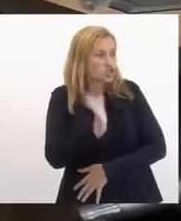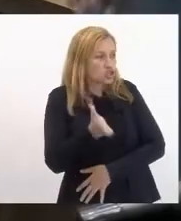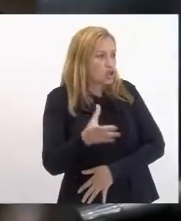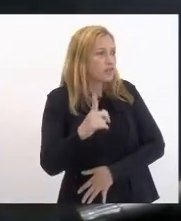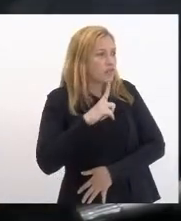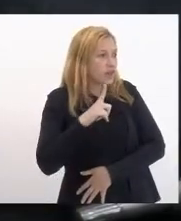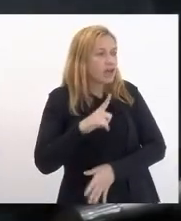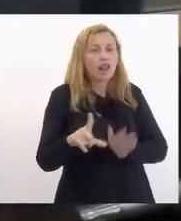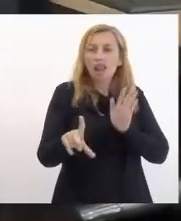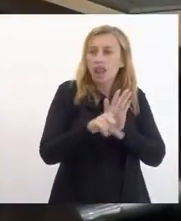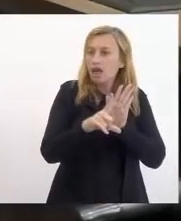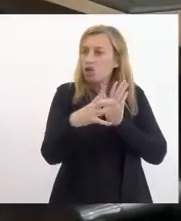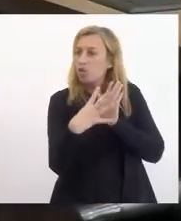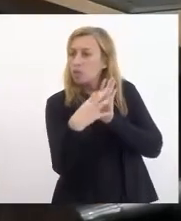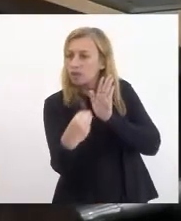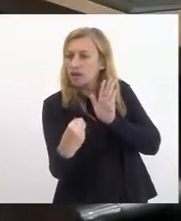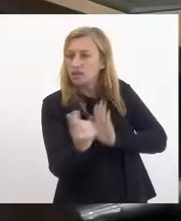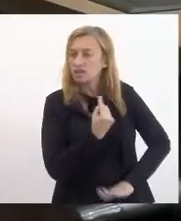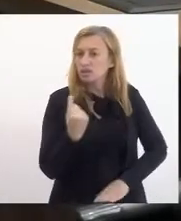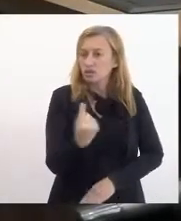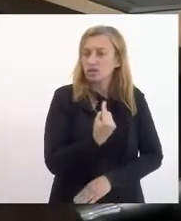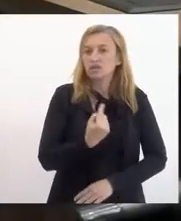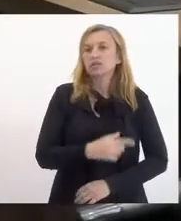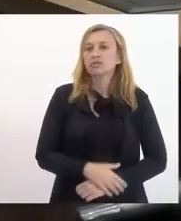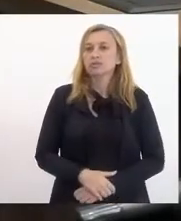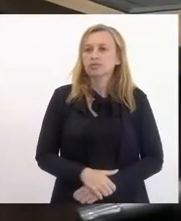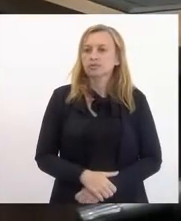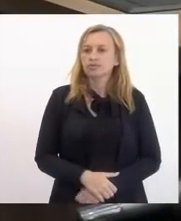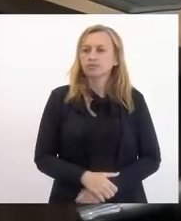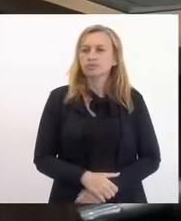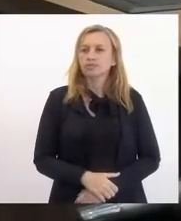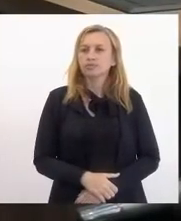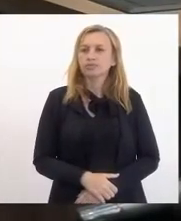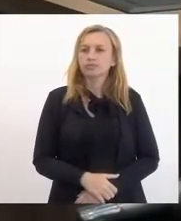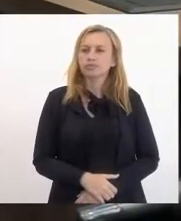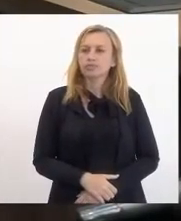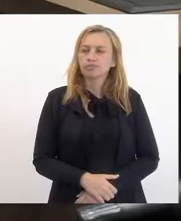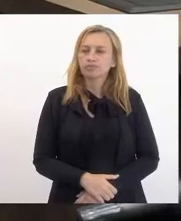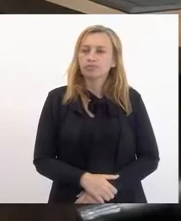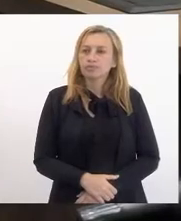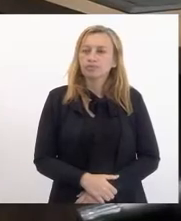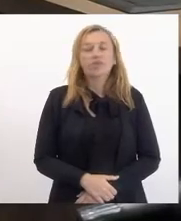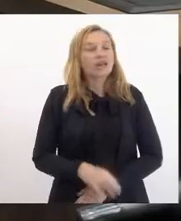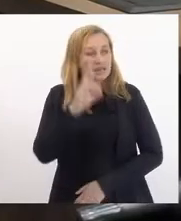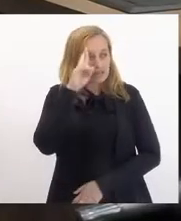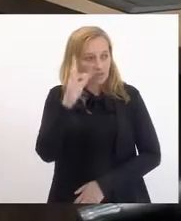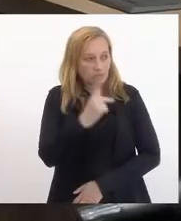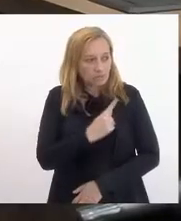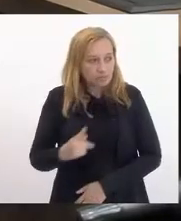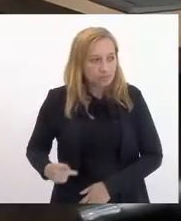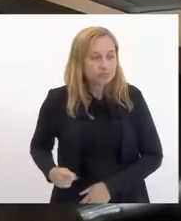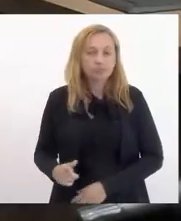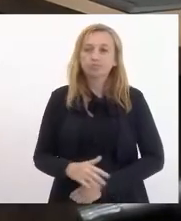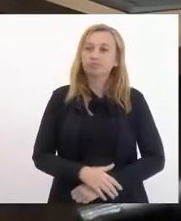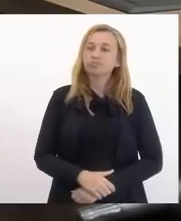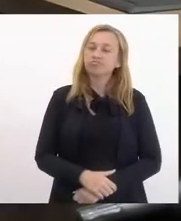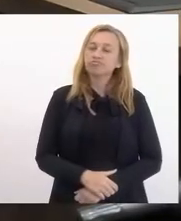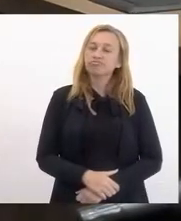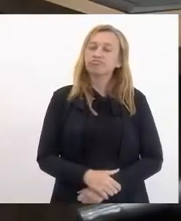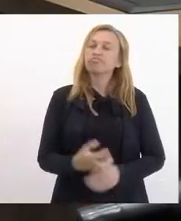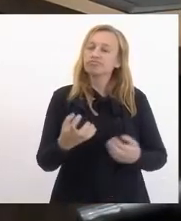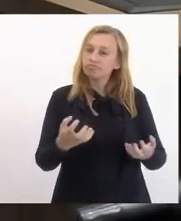leis copiadas da nossa. Dito isso, senhora presidente, eu